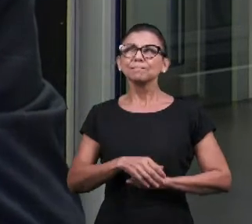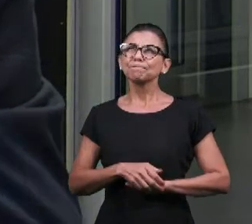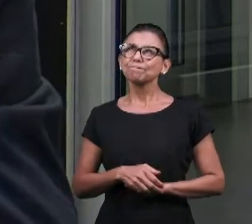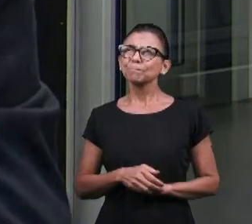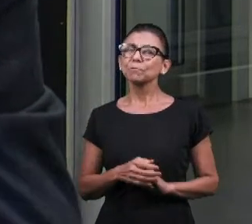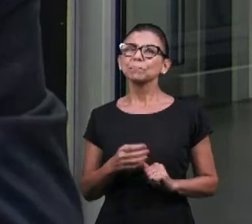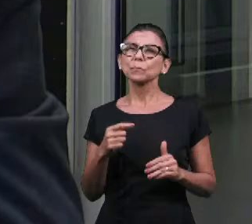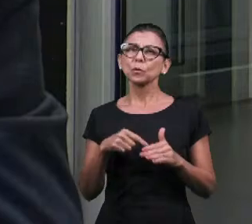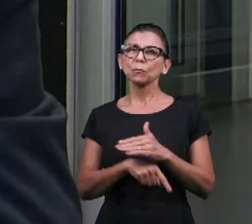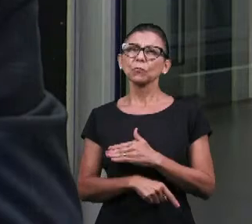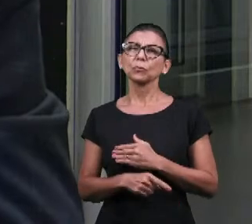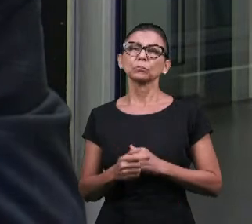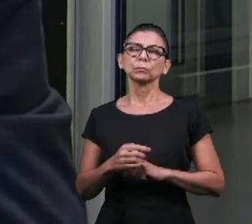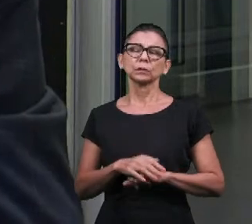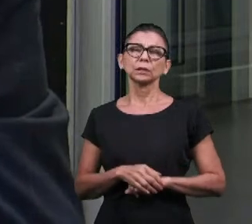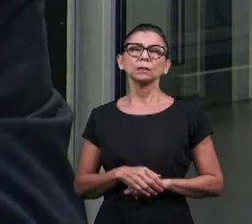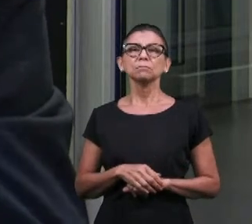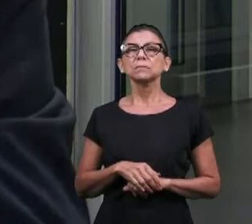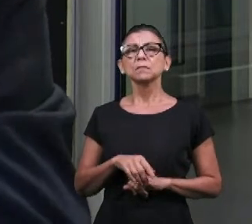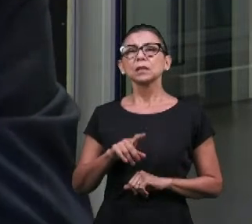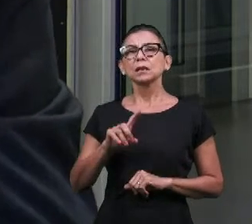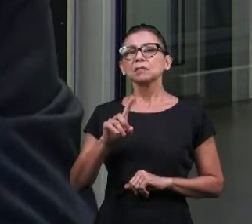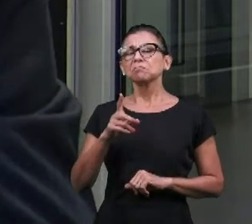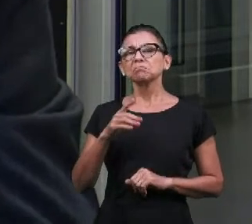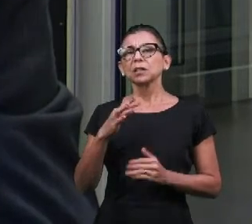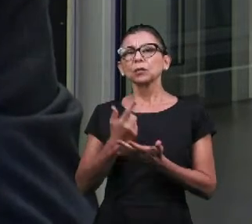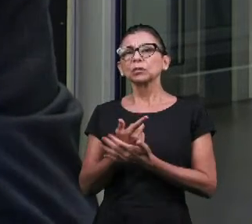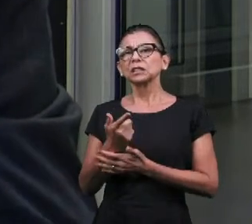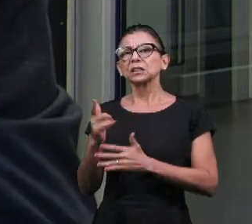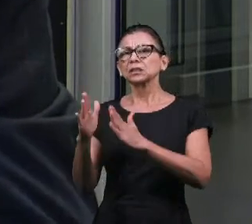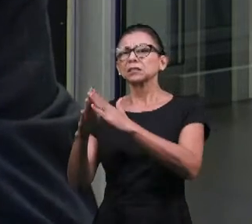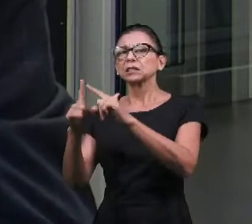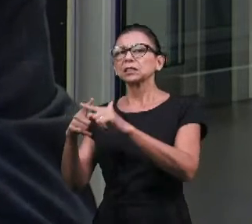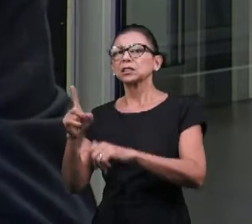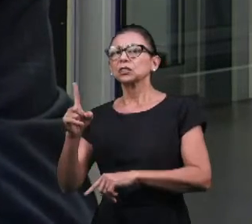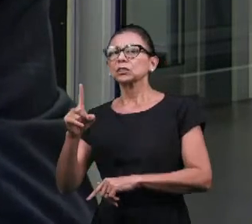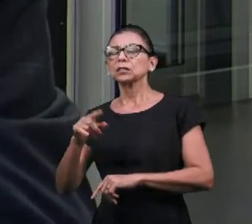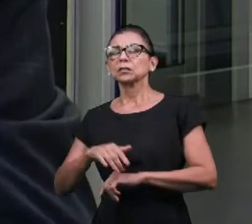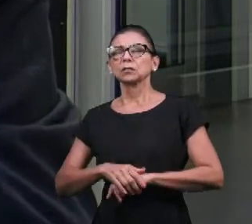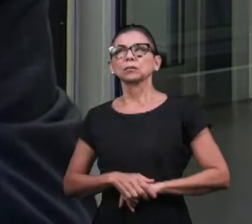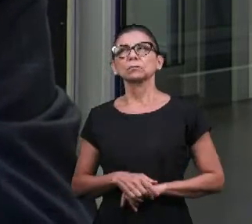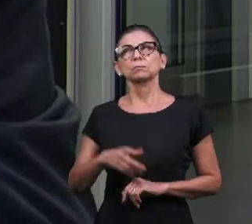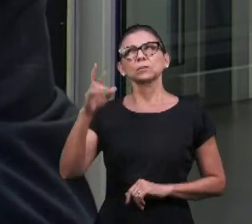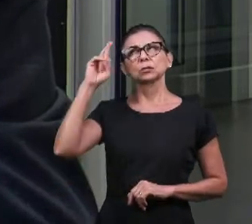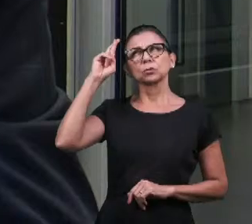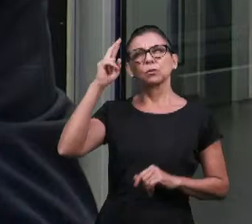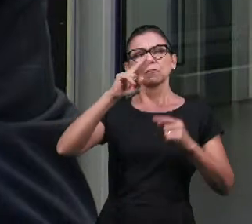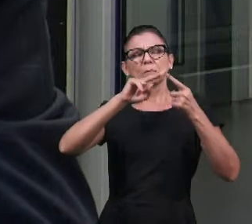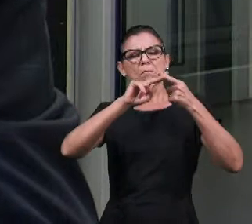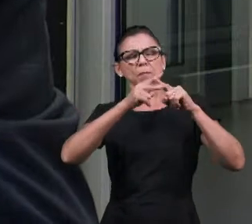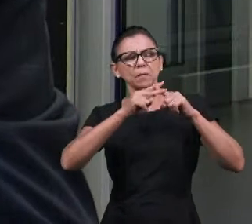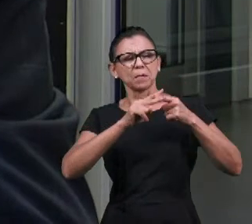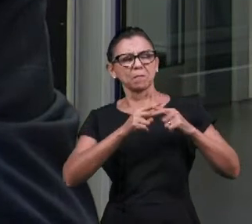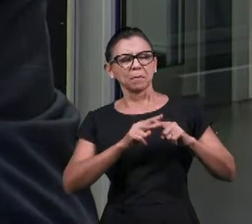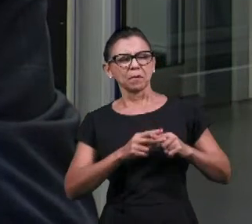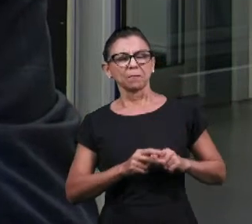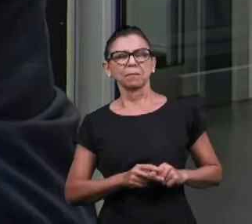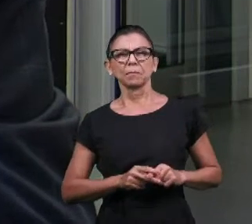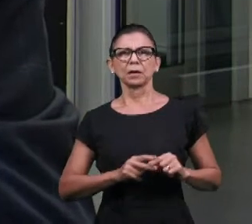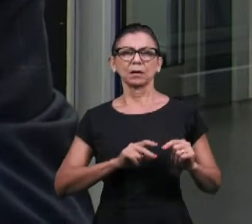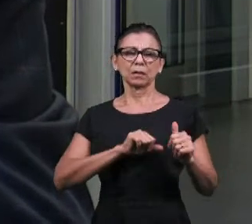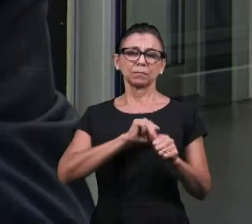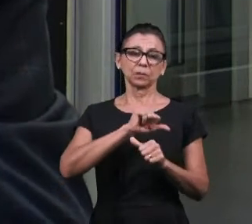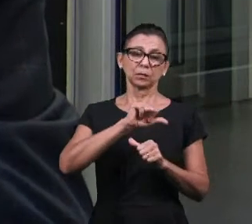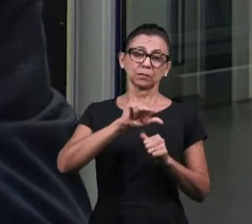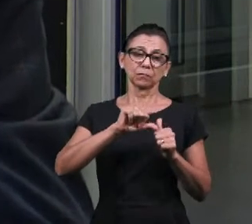Senhor em Coqueiral. Mas Deus foi me lapidando, foi me discipulando. Deus foi me discipulando. Uma coisa grandiosa é Deus